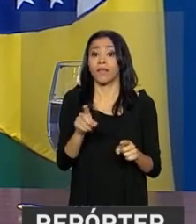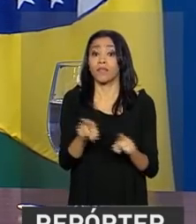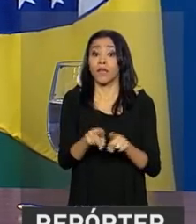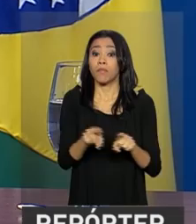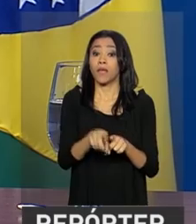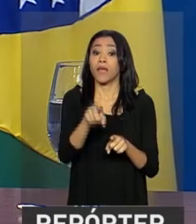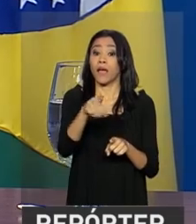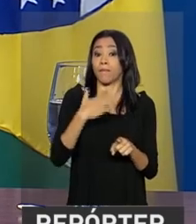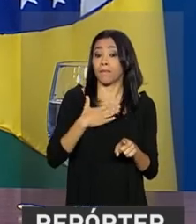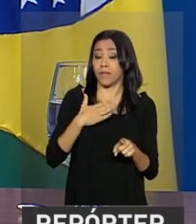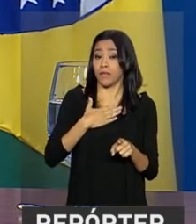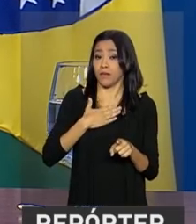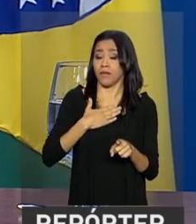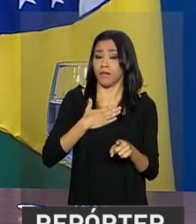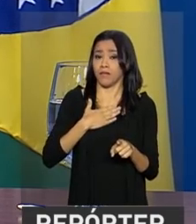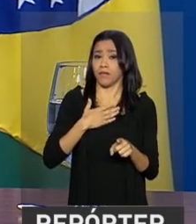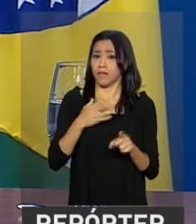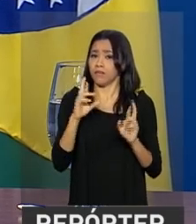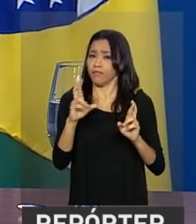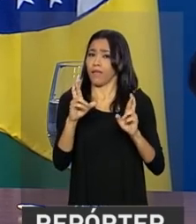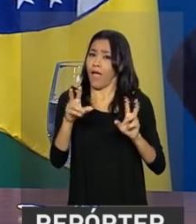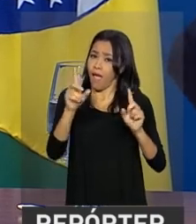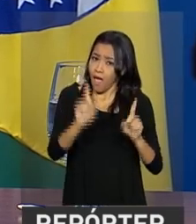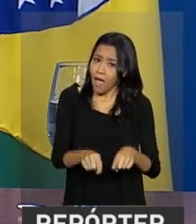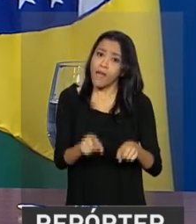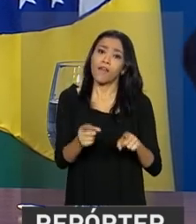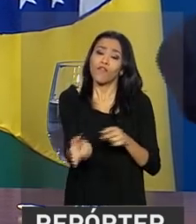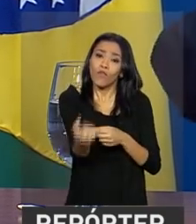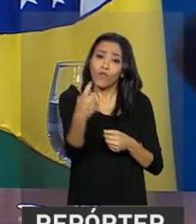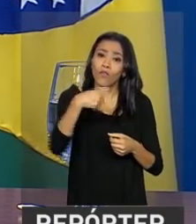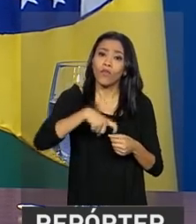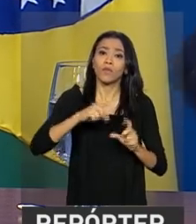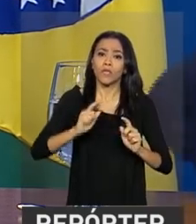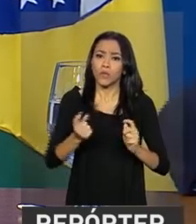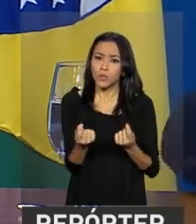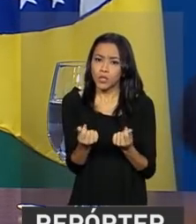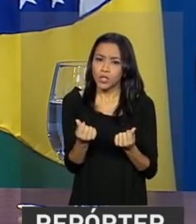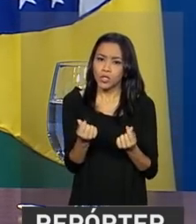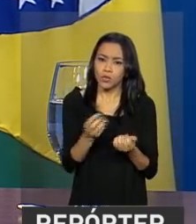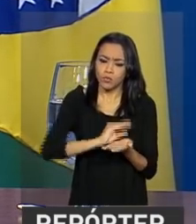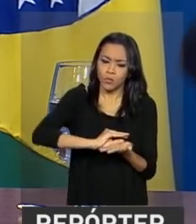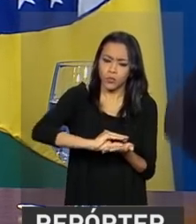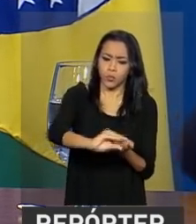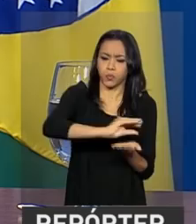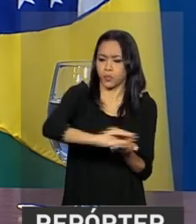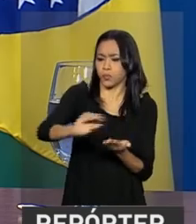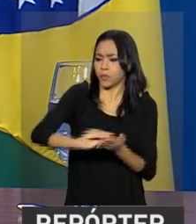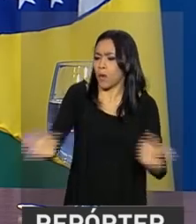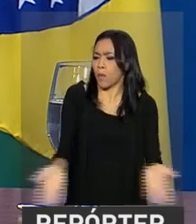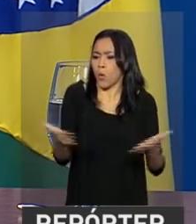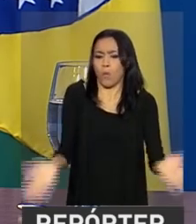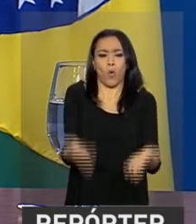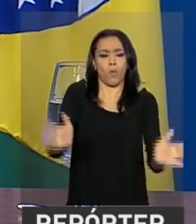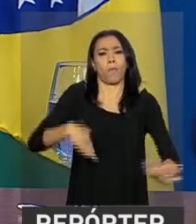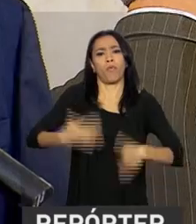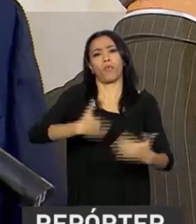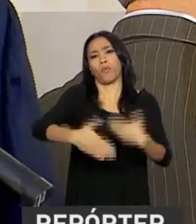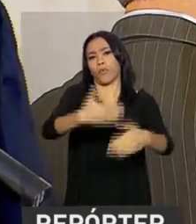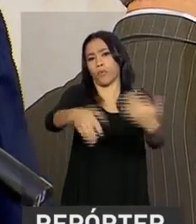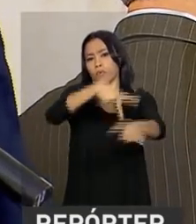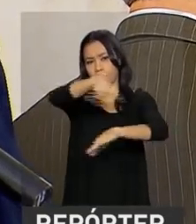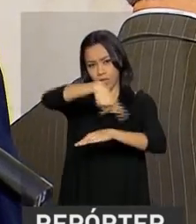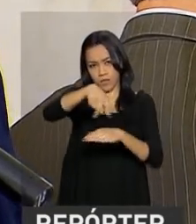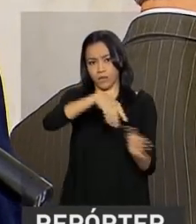minha expectativa, voltar com investimentos e ganhos de produtividade a aumentar o potencial de crescimento do Brasil.